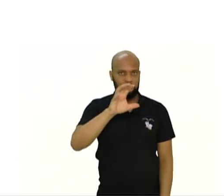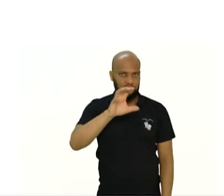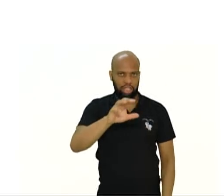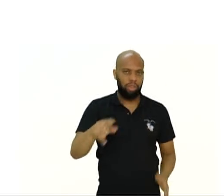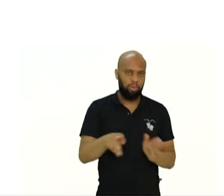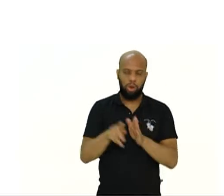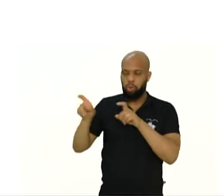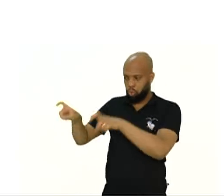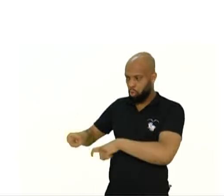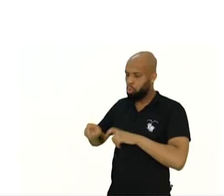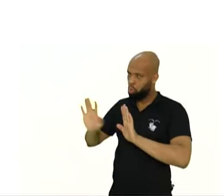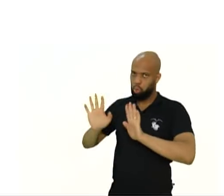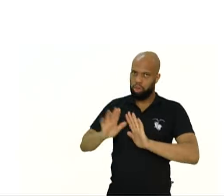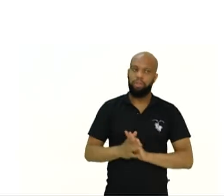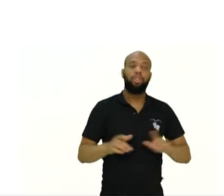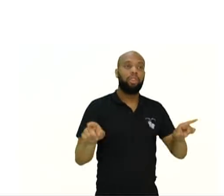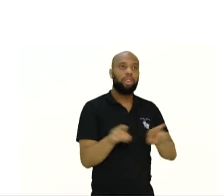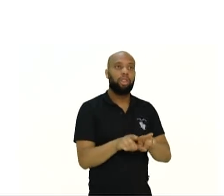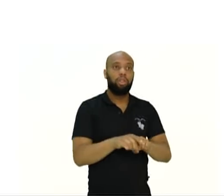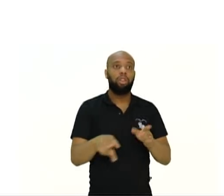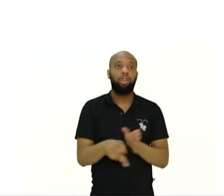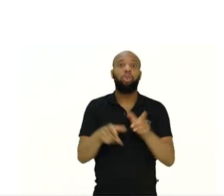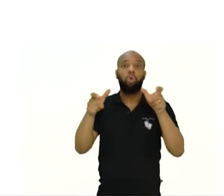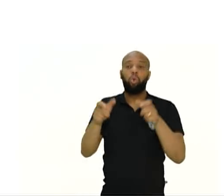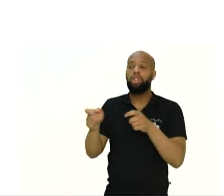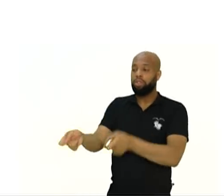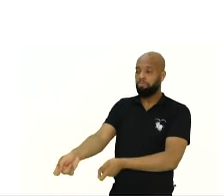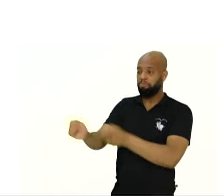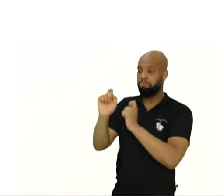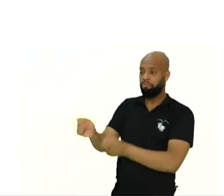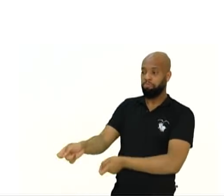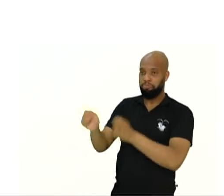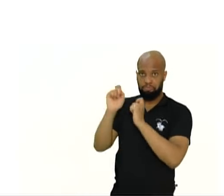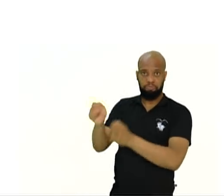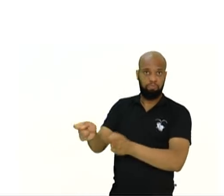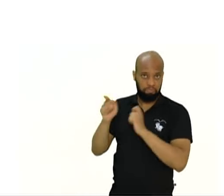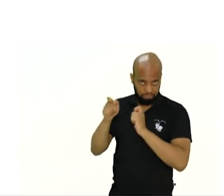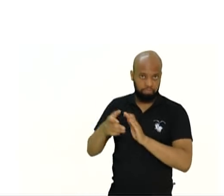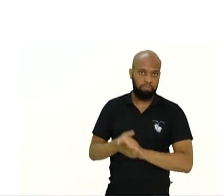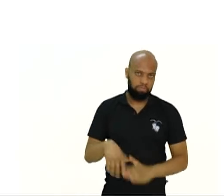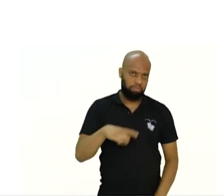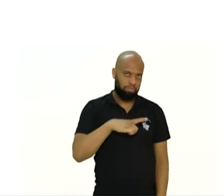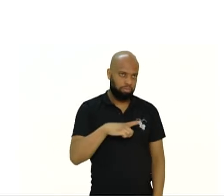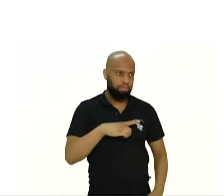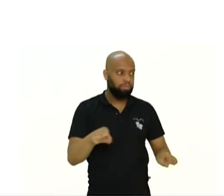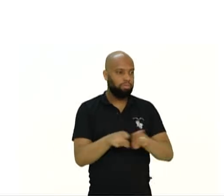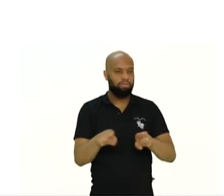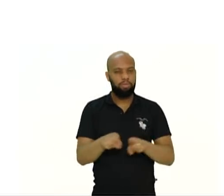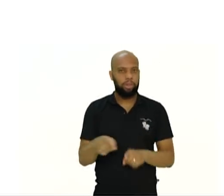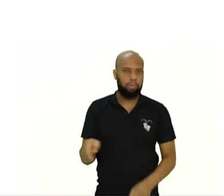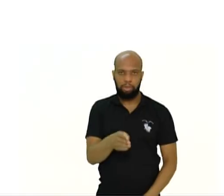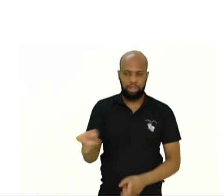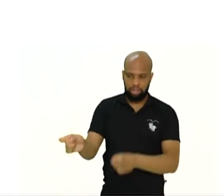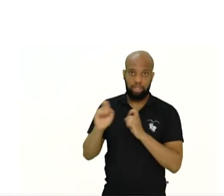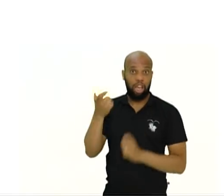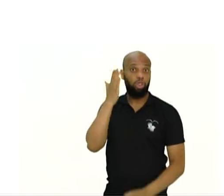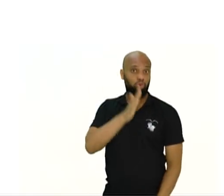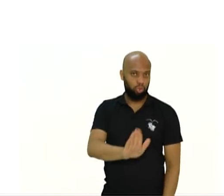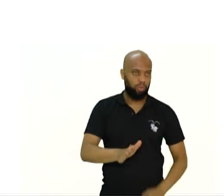não cultivável. E temos a zona de pesca que fica, né, Oceano Atlântico, Oceano Pacífico, nessa área em